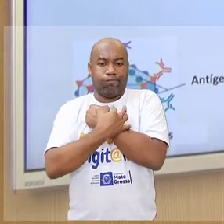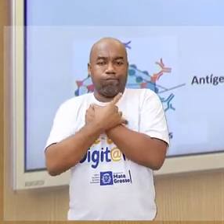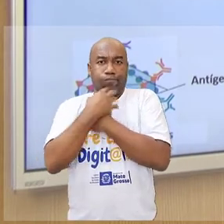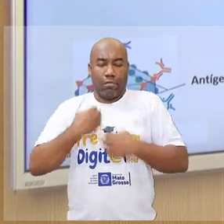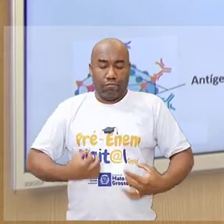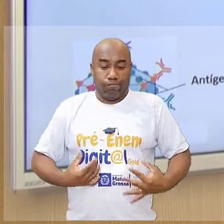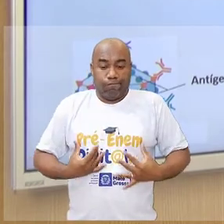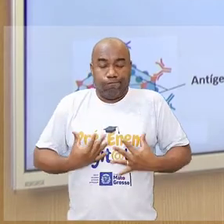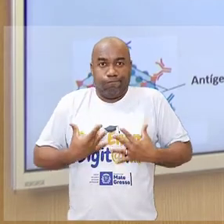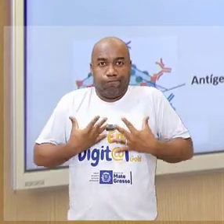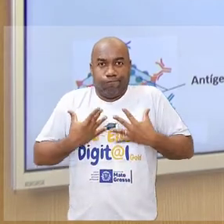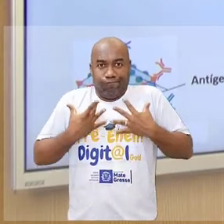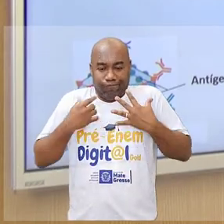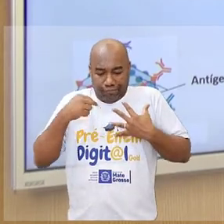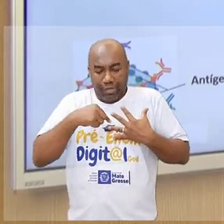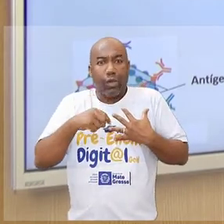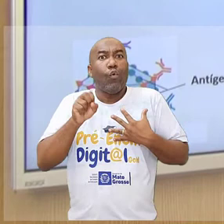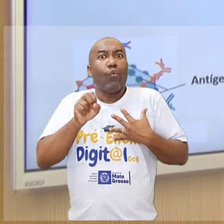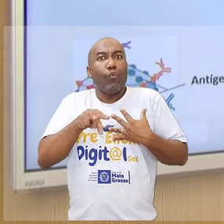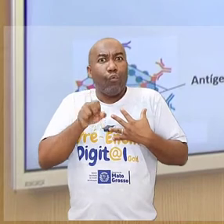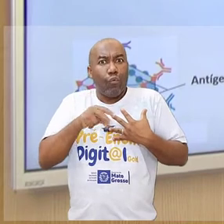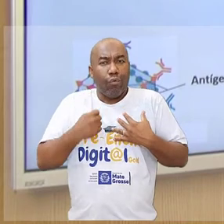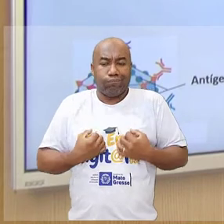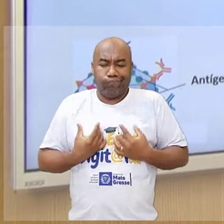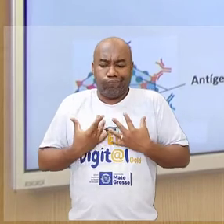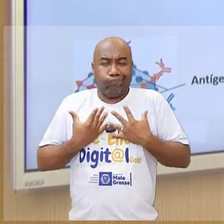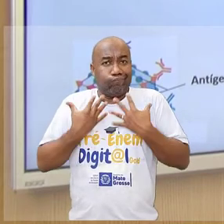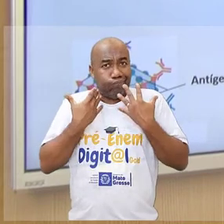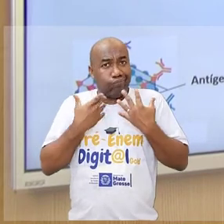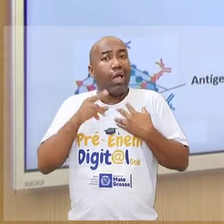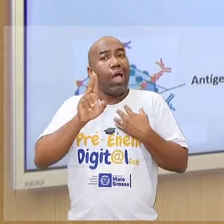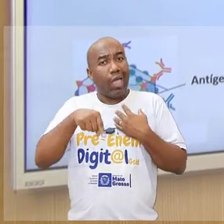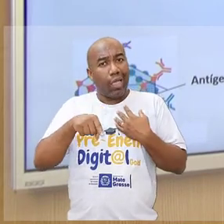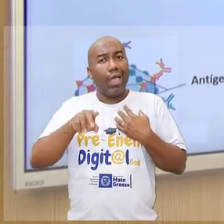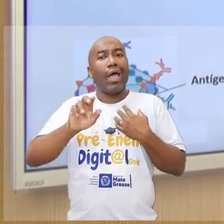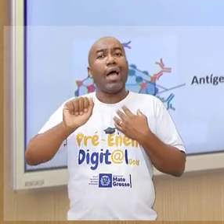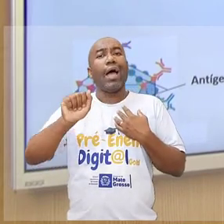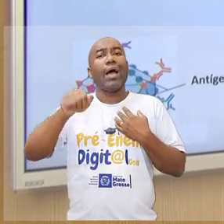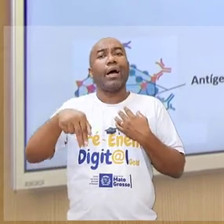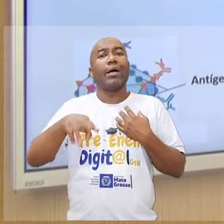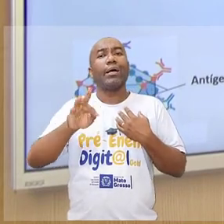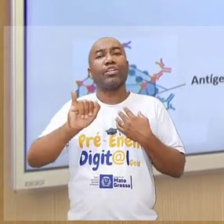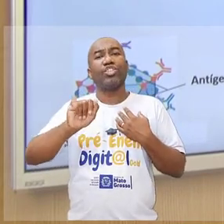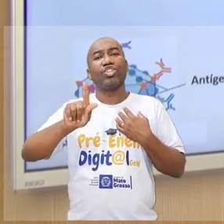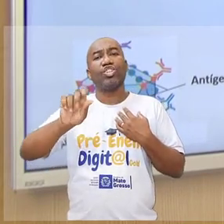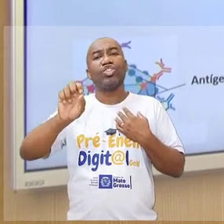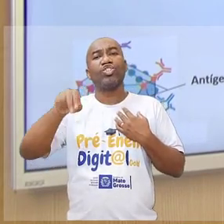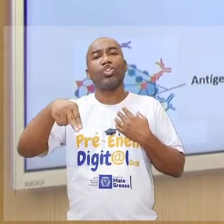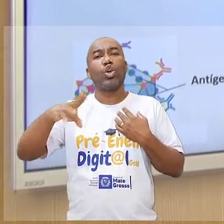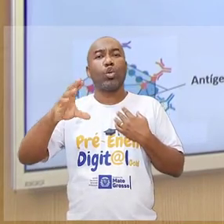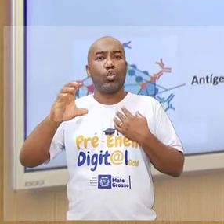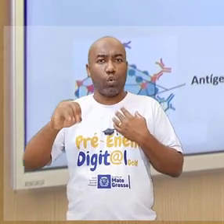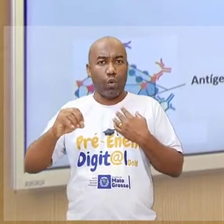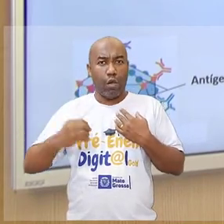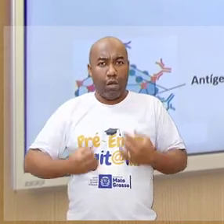que vai entrar, essa toxina que vai entrar, irá causar em nosso organismo um processo de